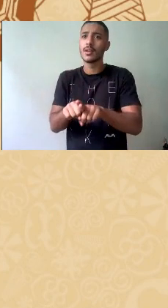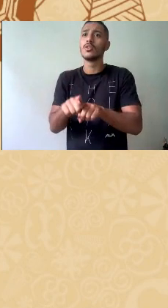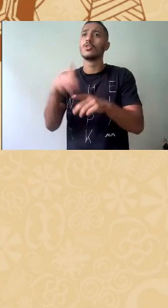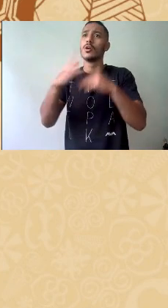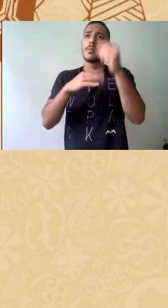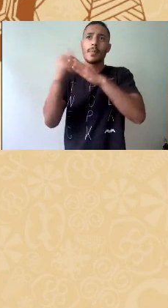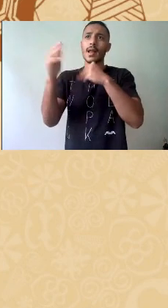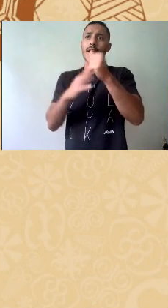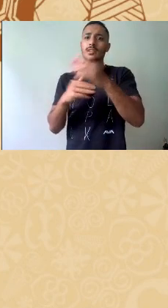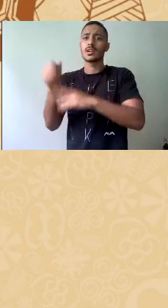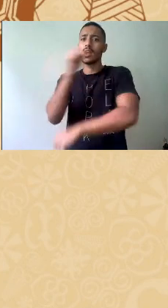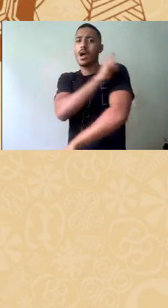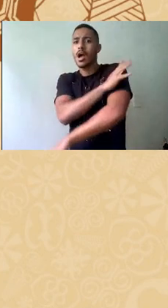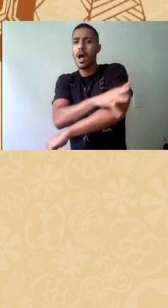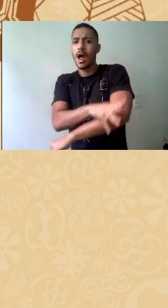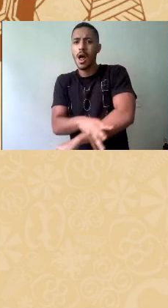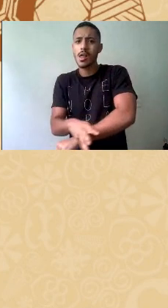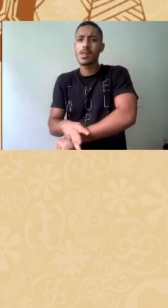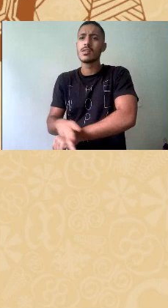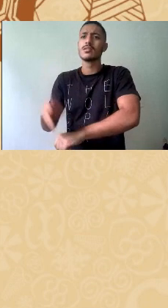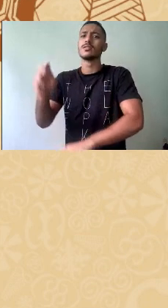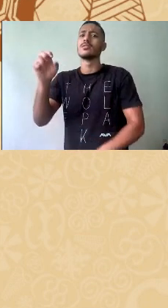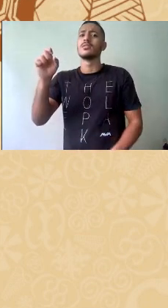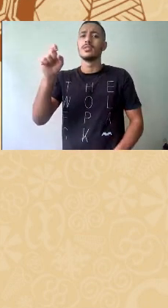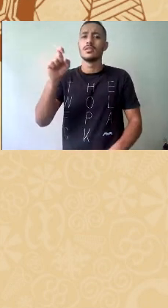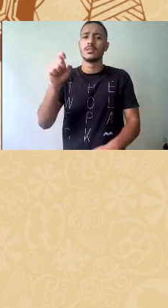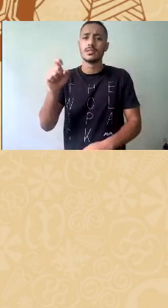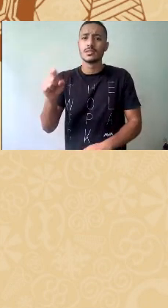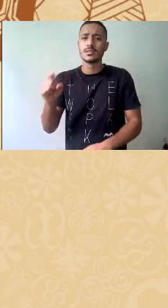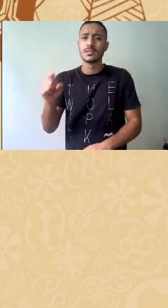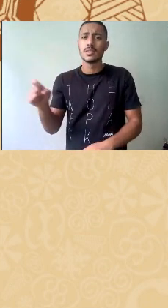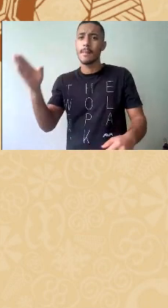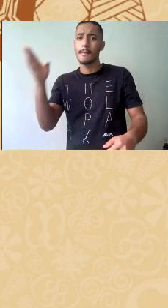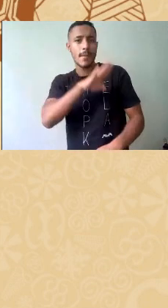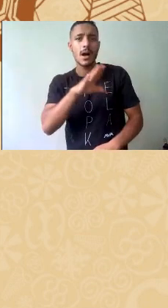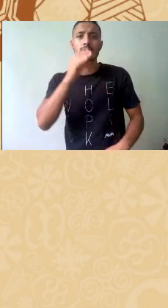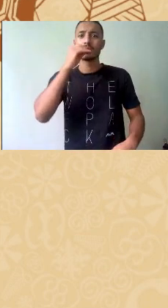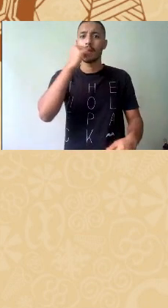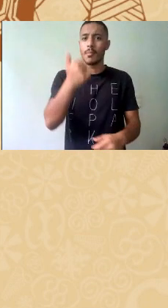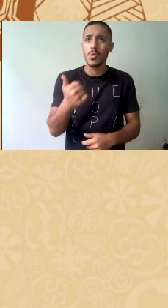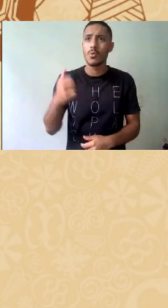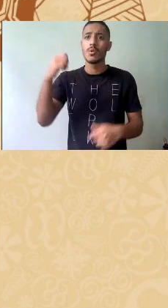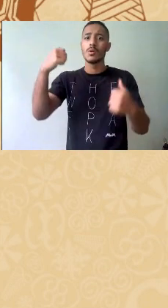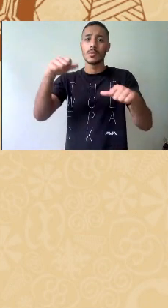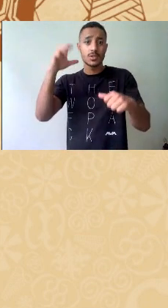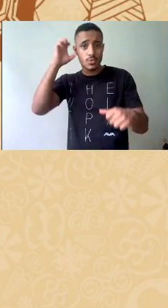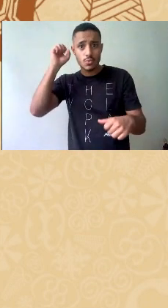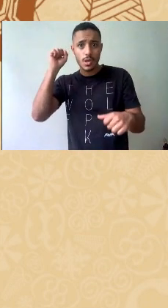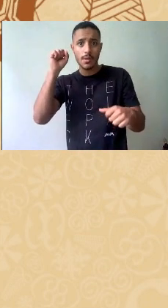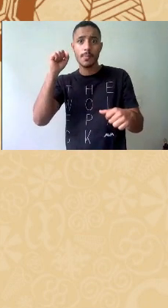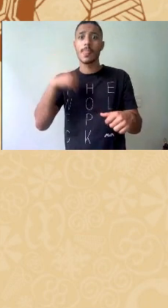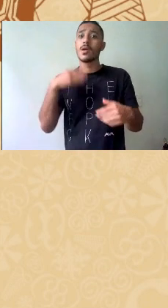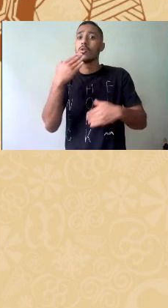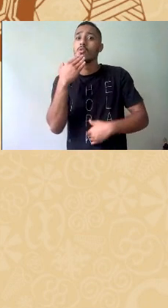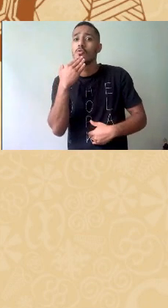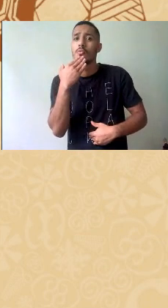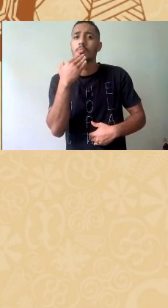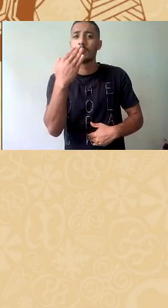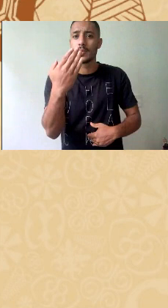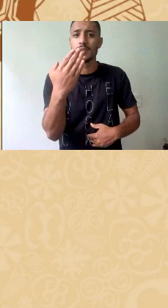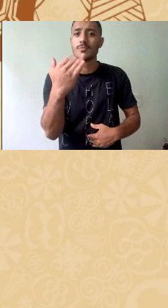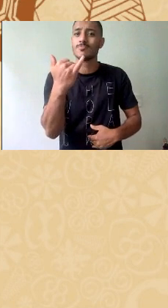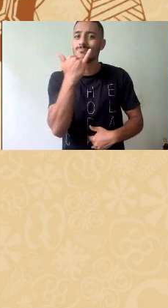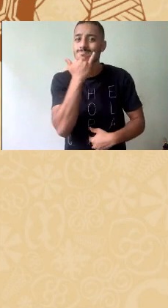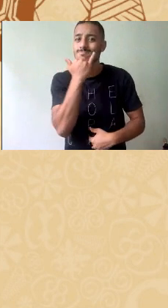algo, se é retórico, se está na ação, enfim, né? Então, vou pedir mil desculpas.